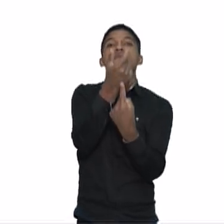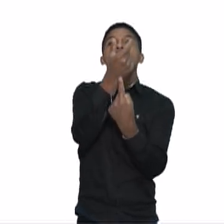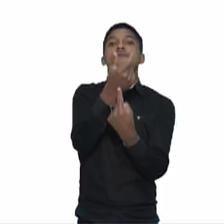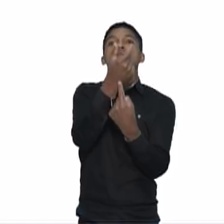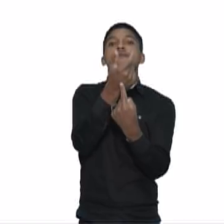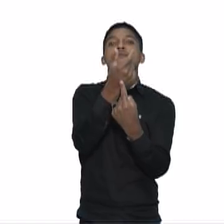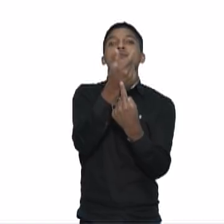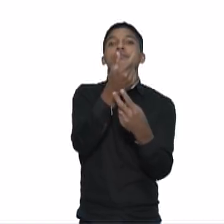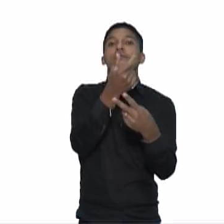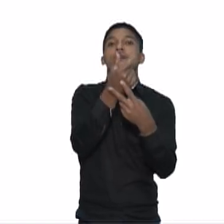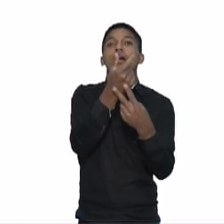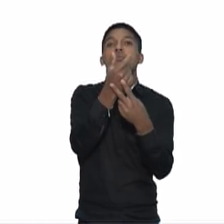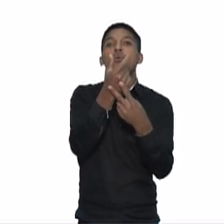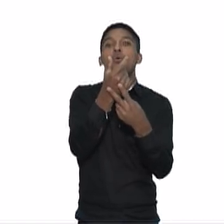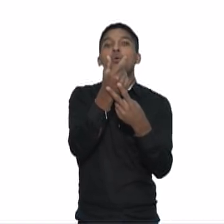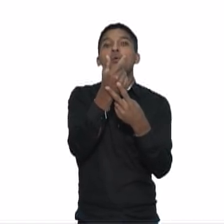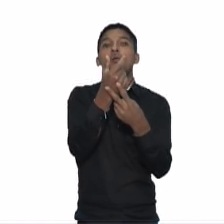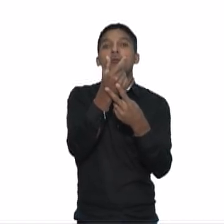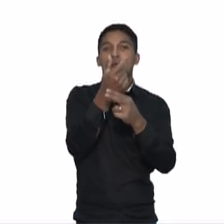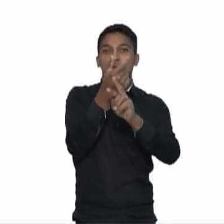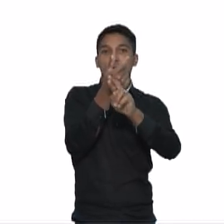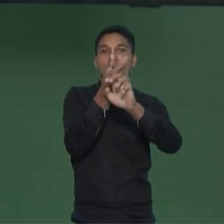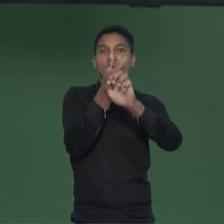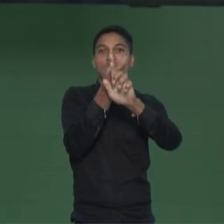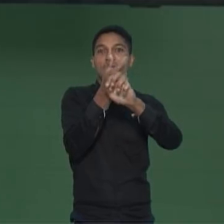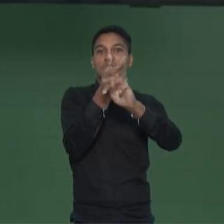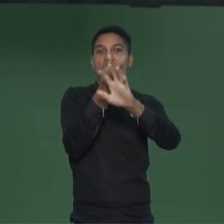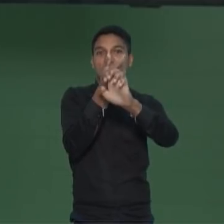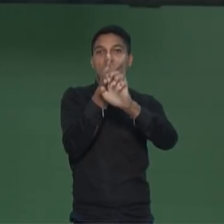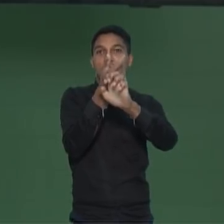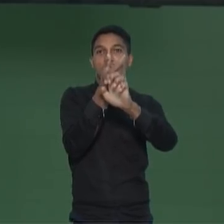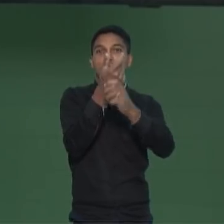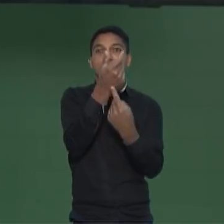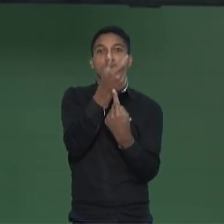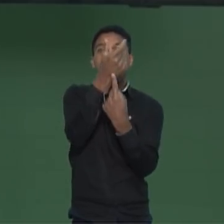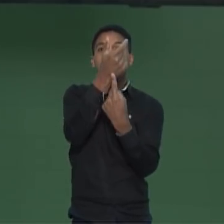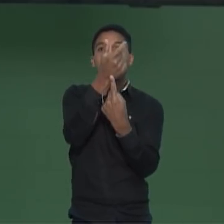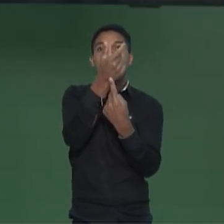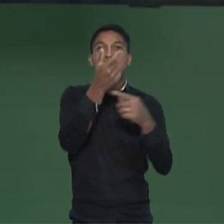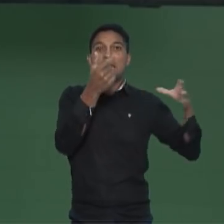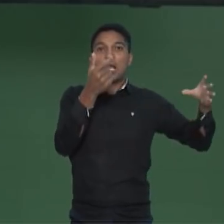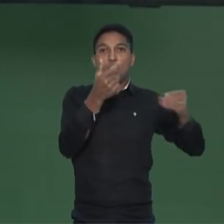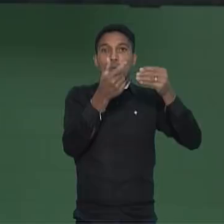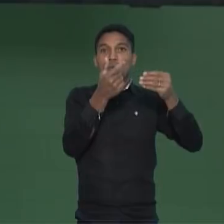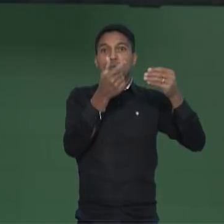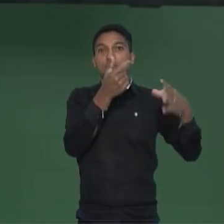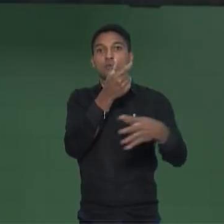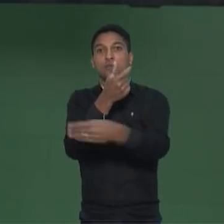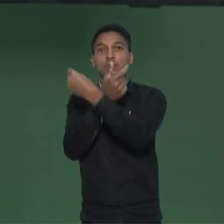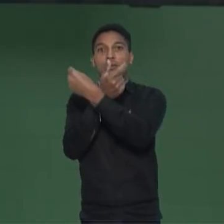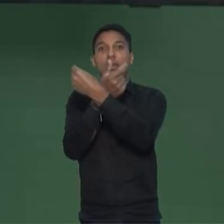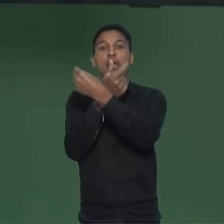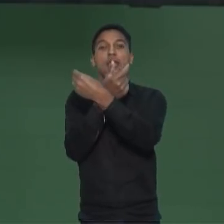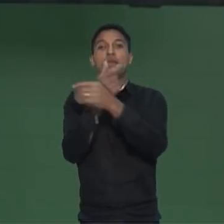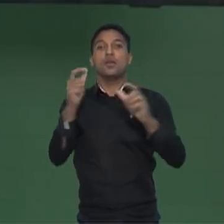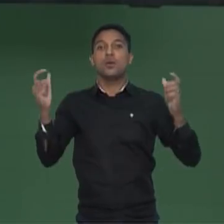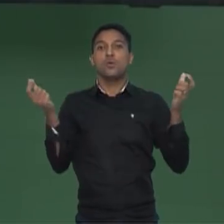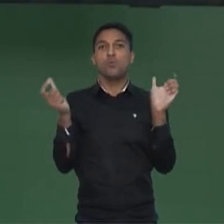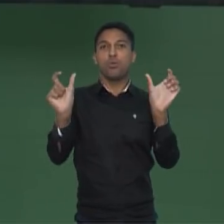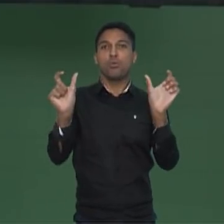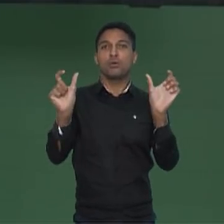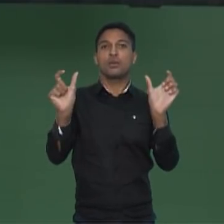complemento, termo regido, certo? Nada mais é o que nós vimos na prática do exercício. O verbo